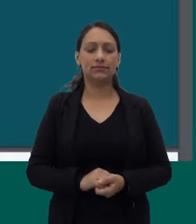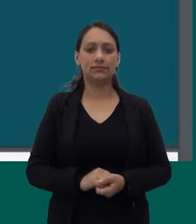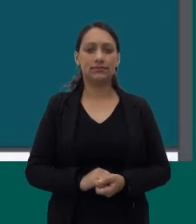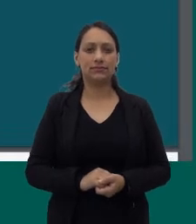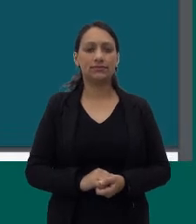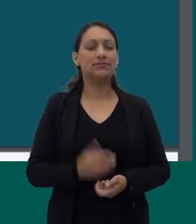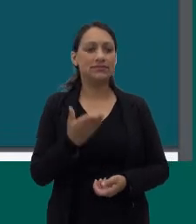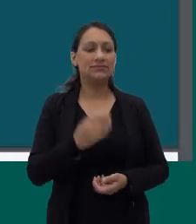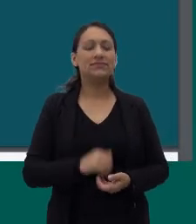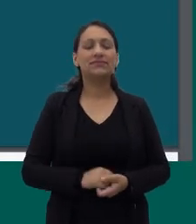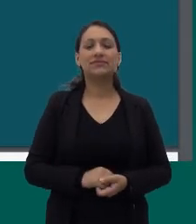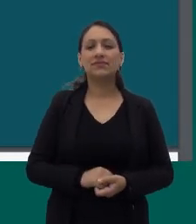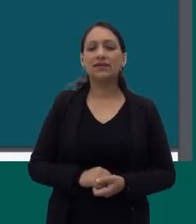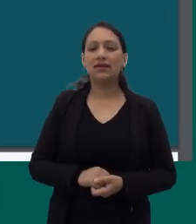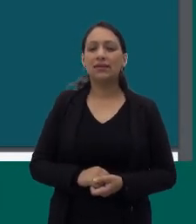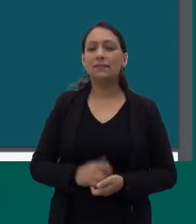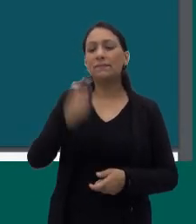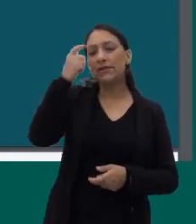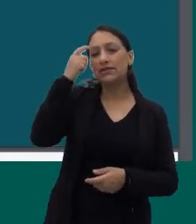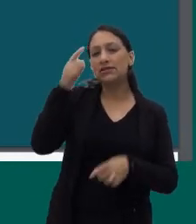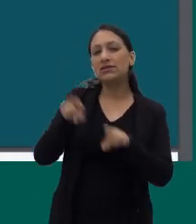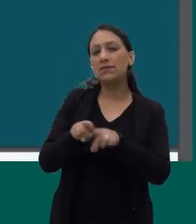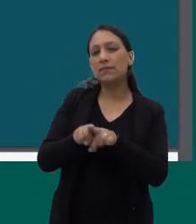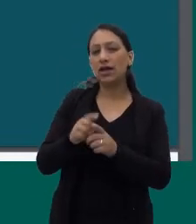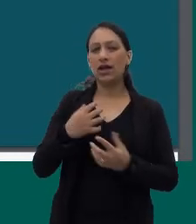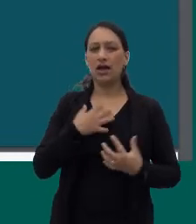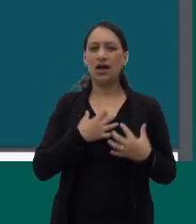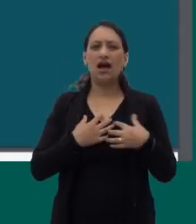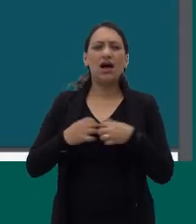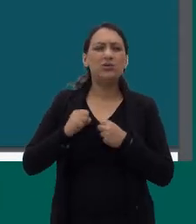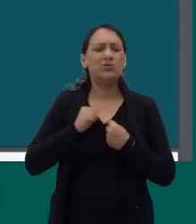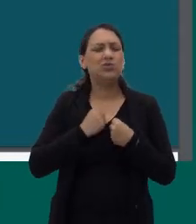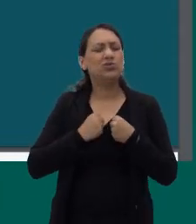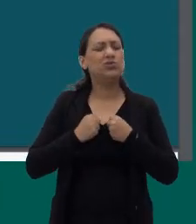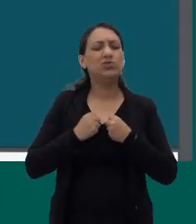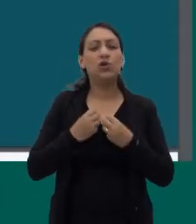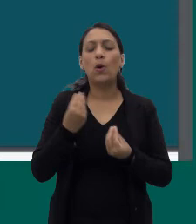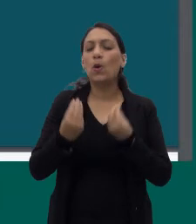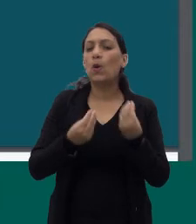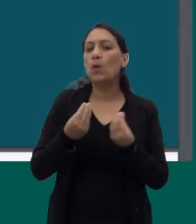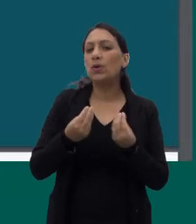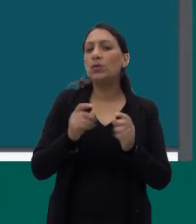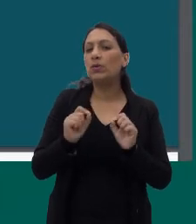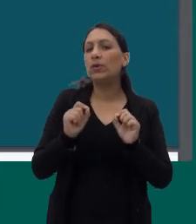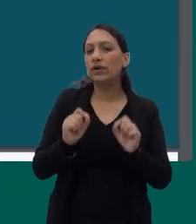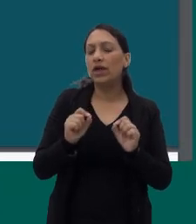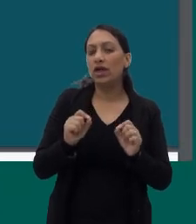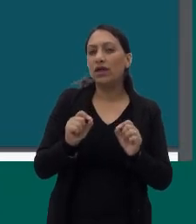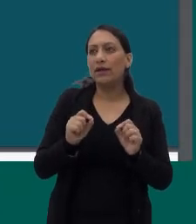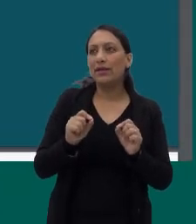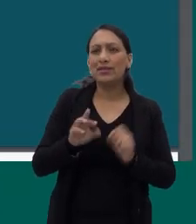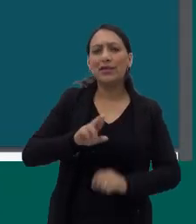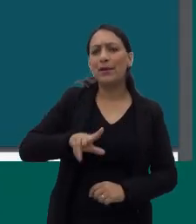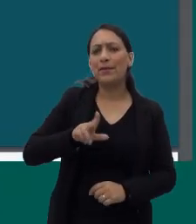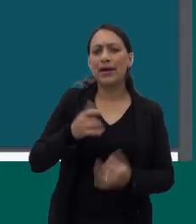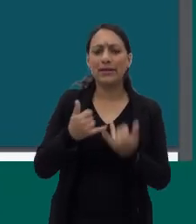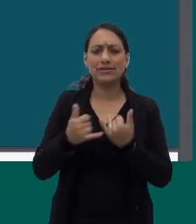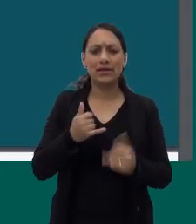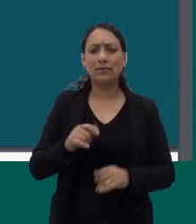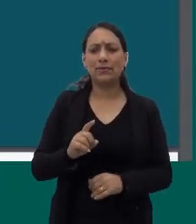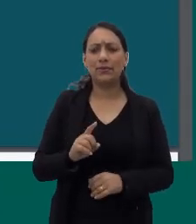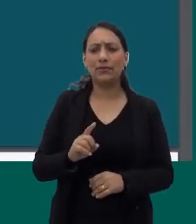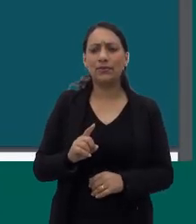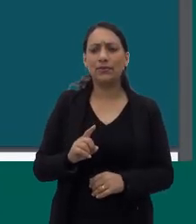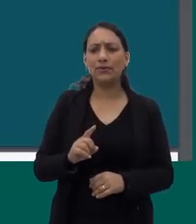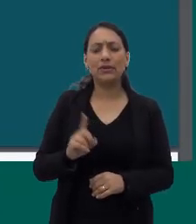Vai lá, Maria. Fiquei pensando também a angústia como um certo contorno, né? Porque não é também simplesmente dizer que isso não existiu,